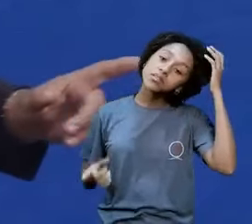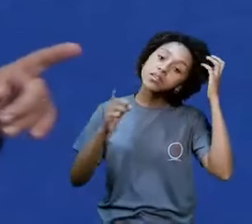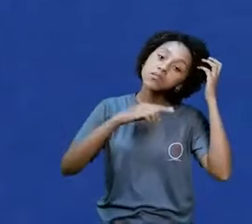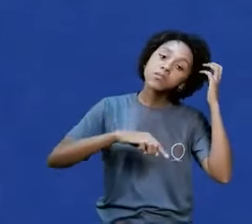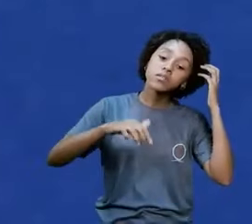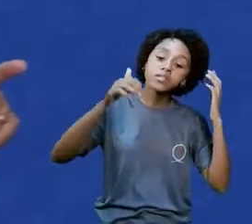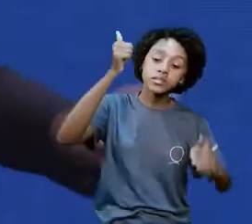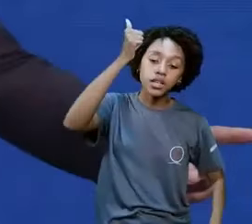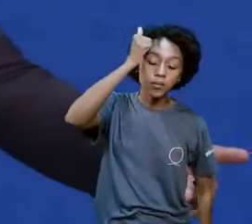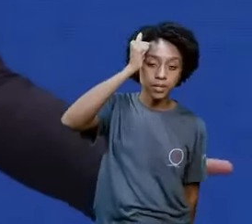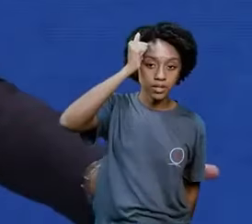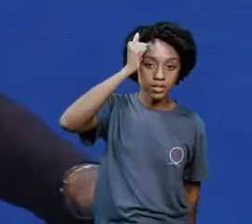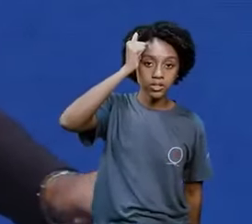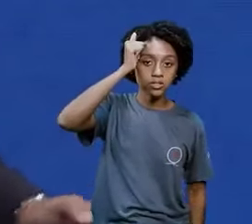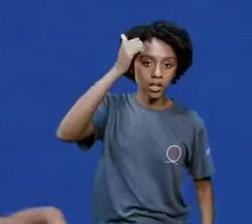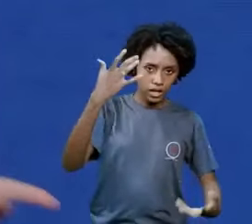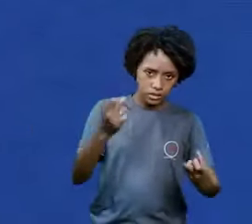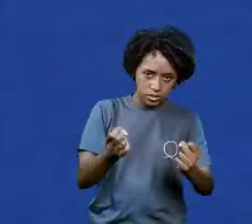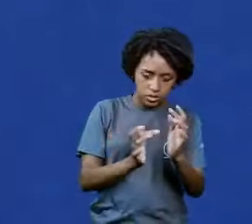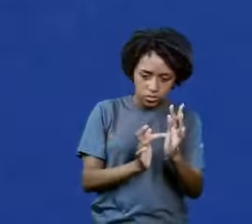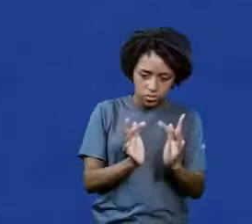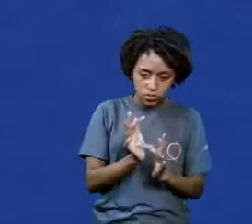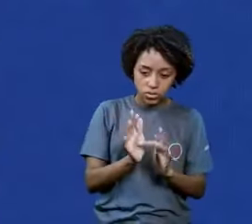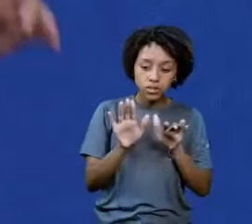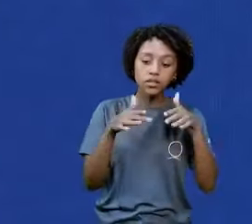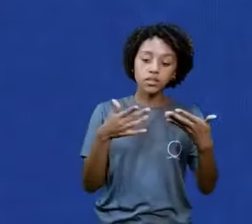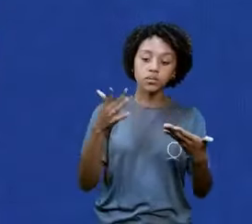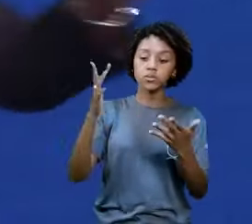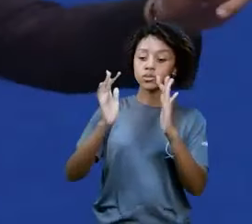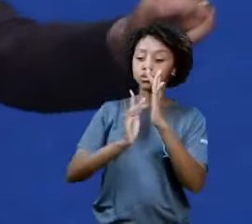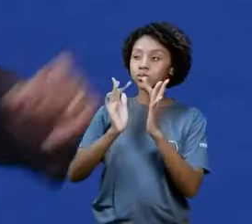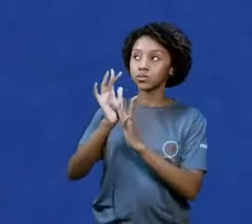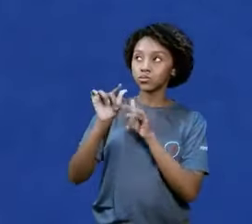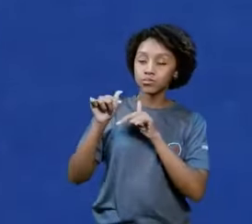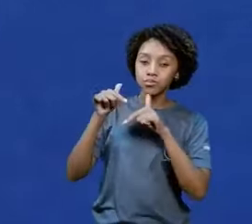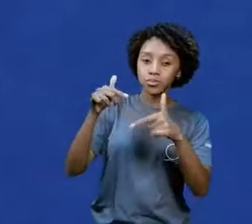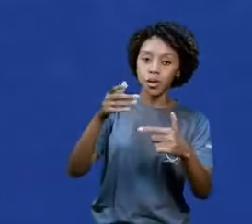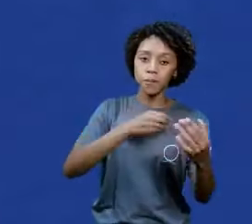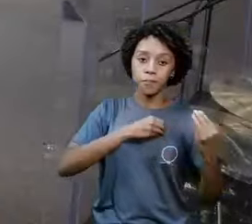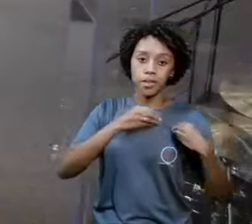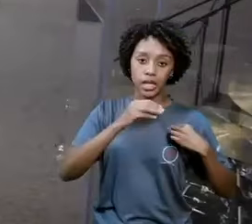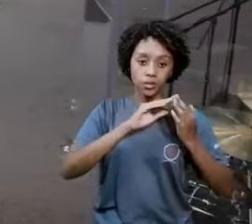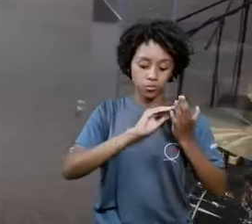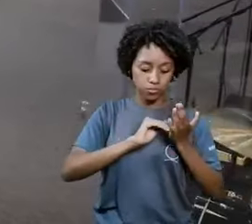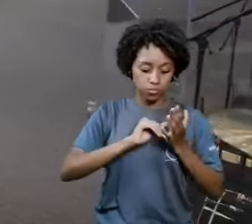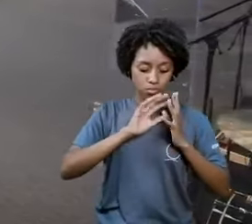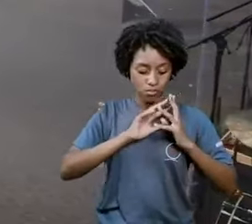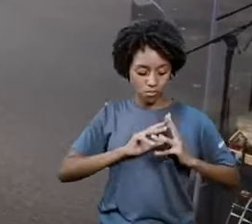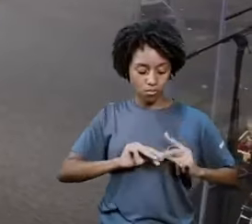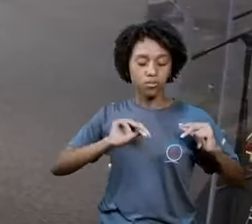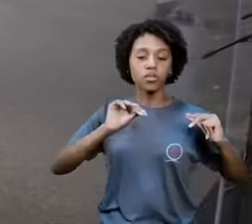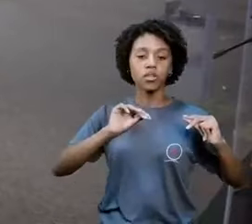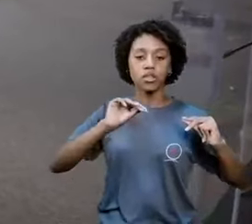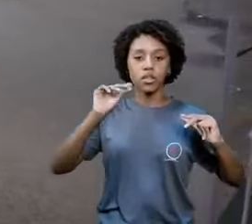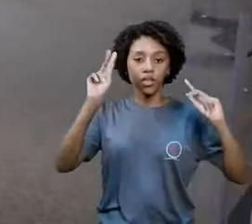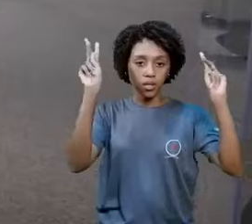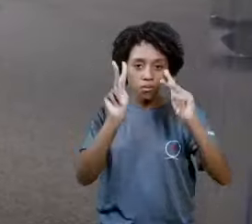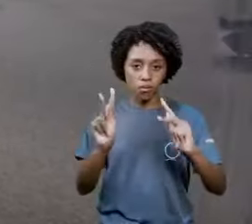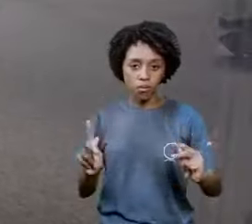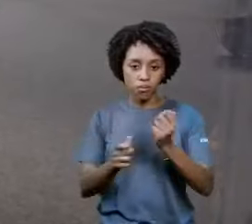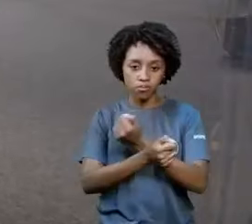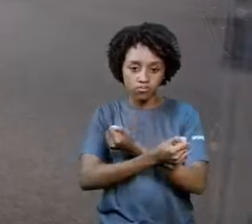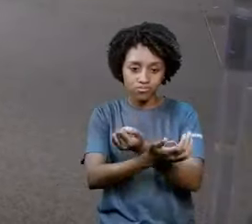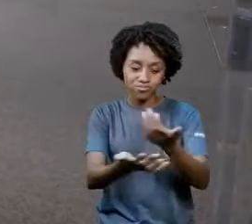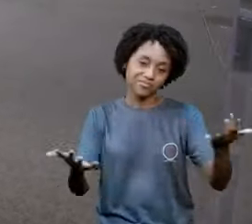arrepende se converte aí ele vai reagir ele apaga os teus pecados e traz a paz que